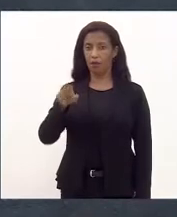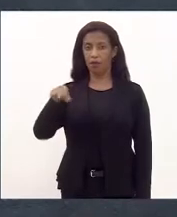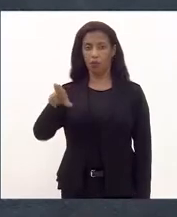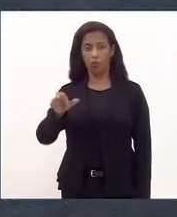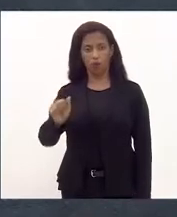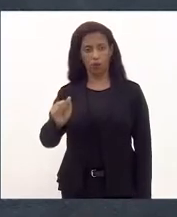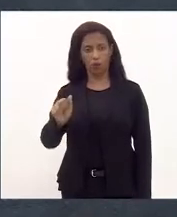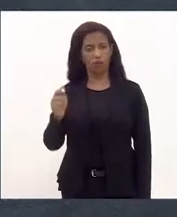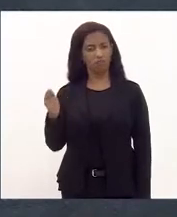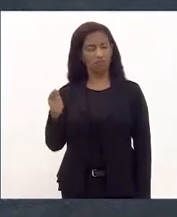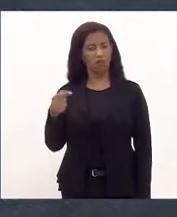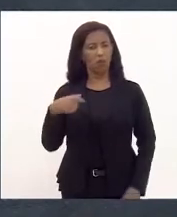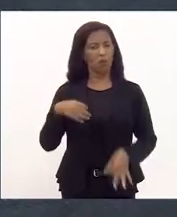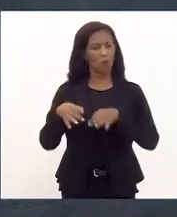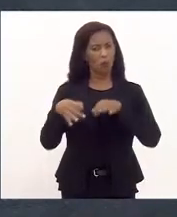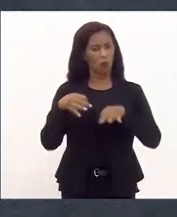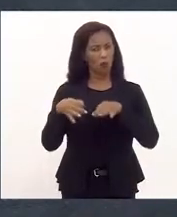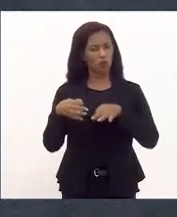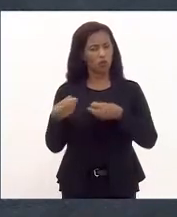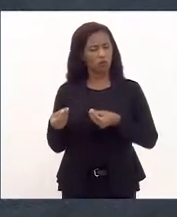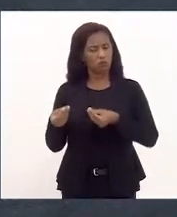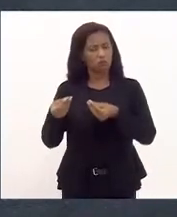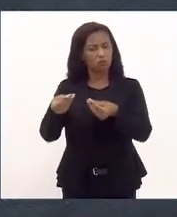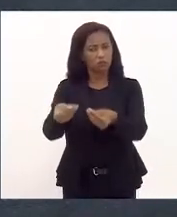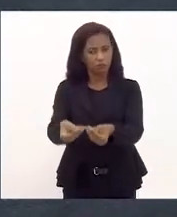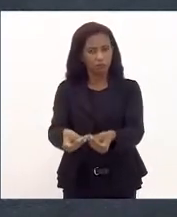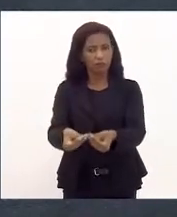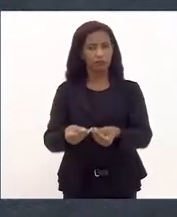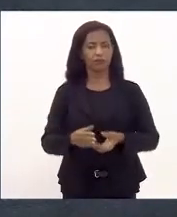eu apresentei aqui um projeto de lei